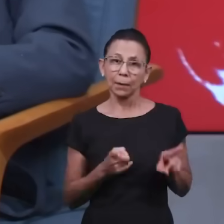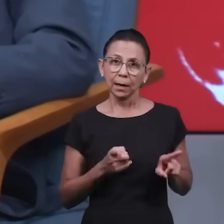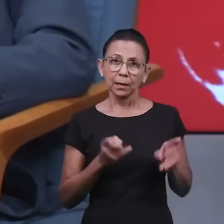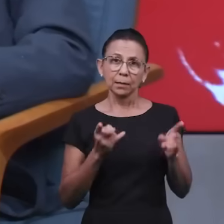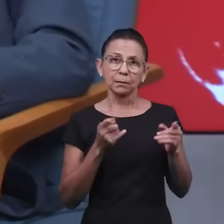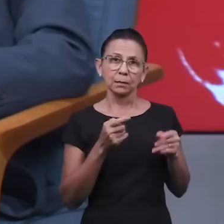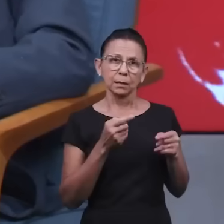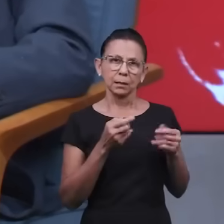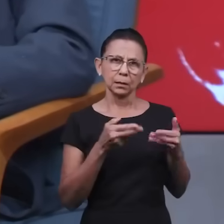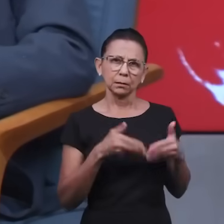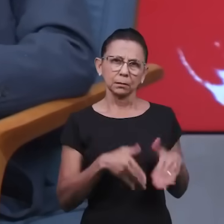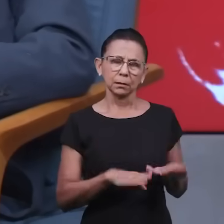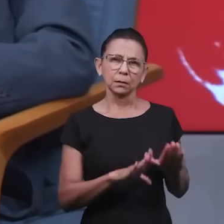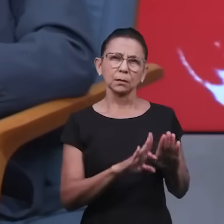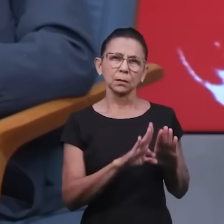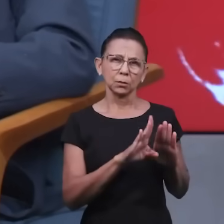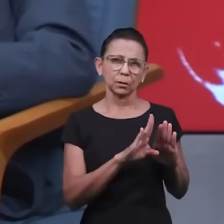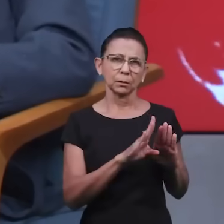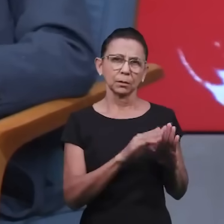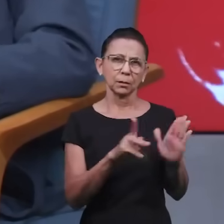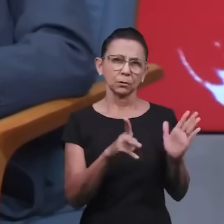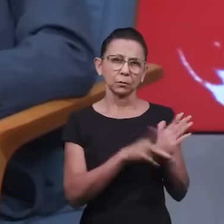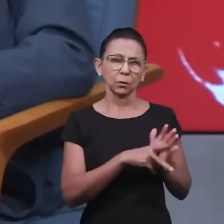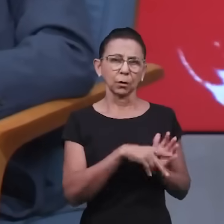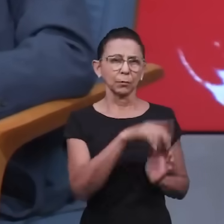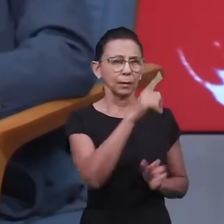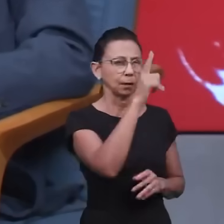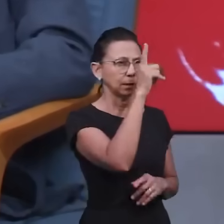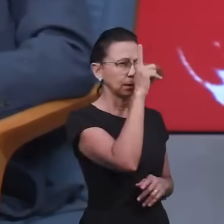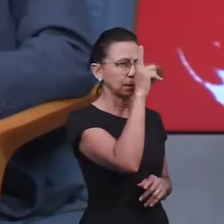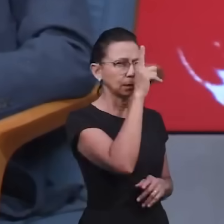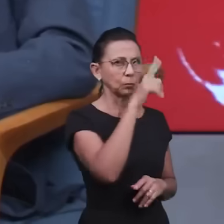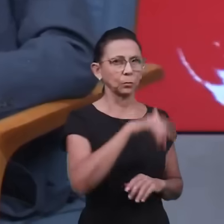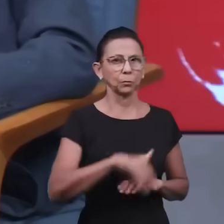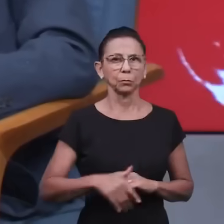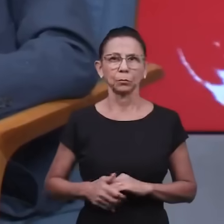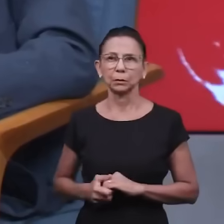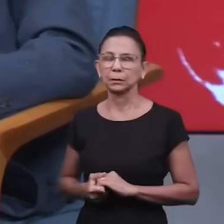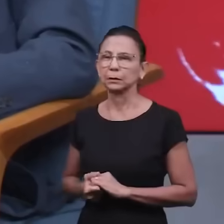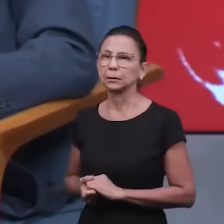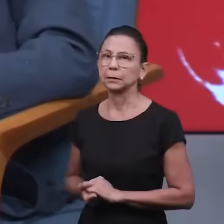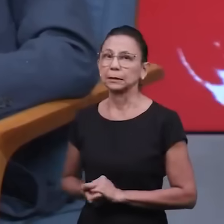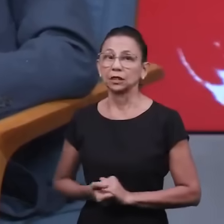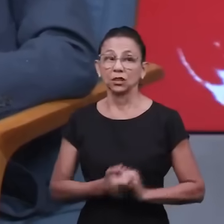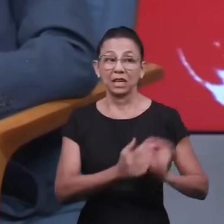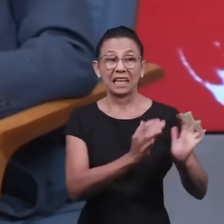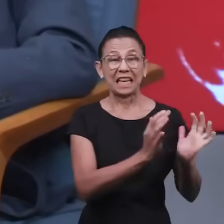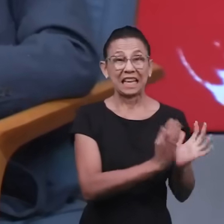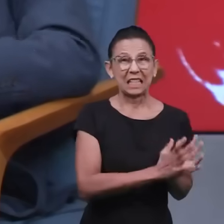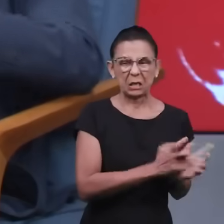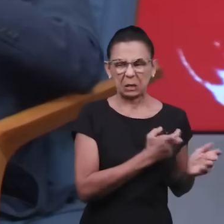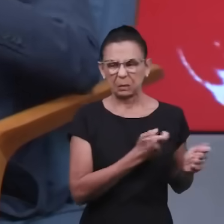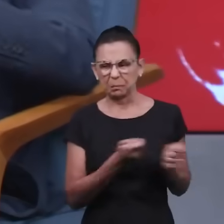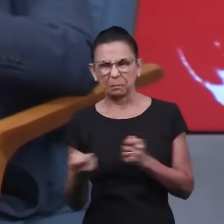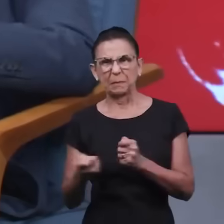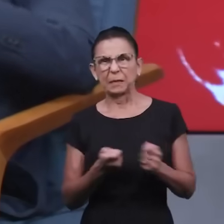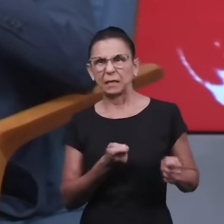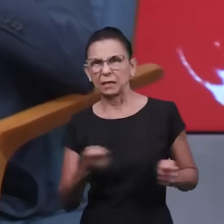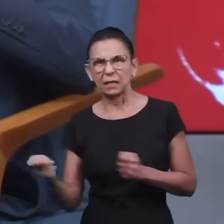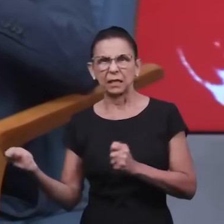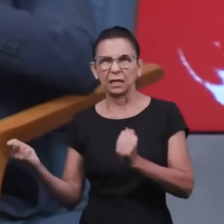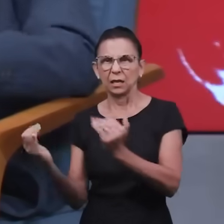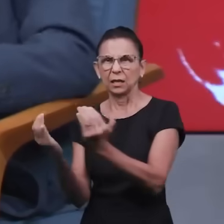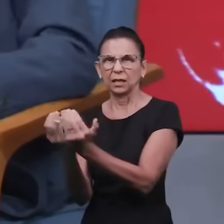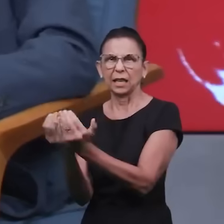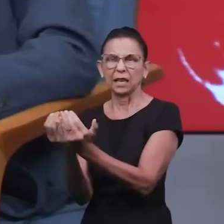cidadão romano. Esse jovem perseguia a igreja de maneira violenta, muito,